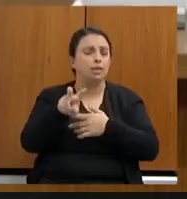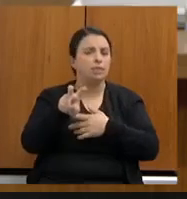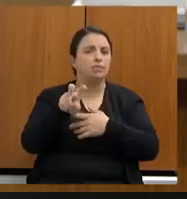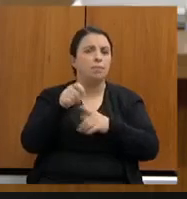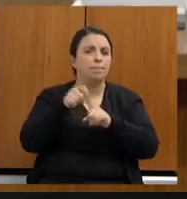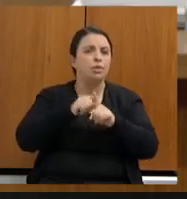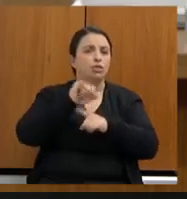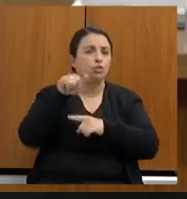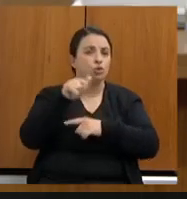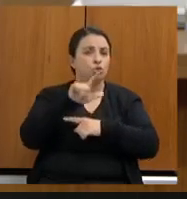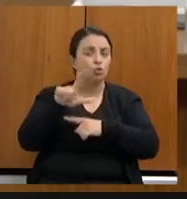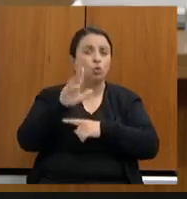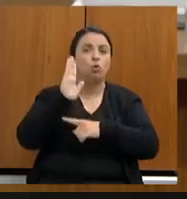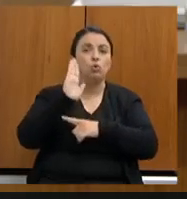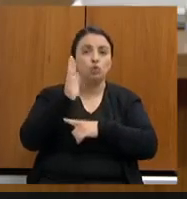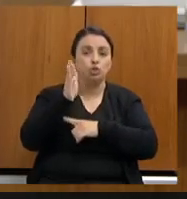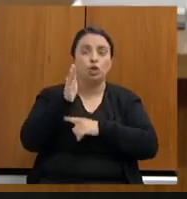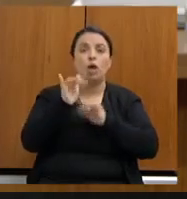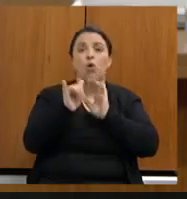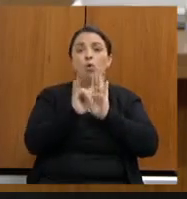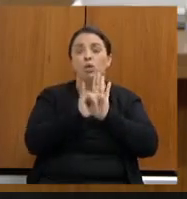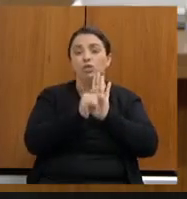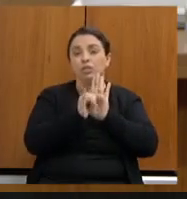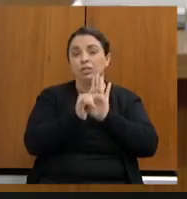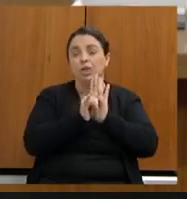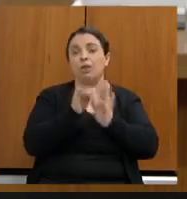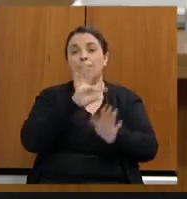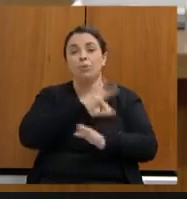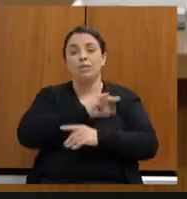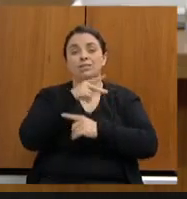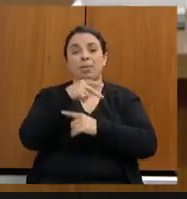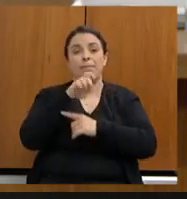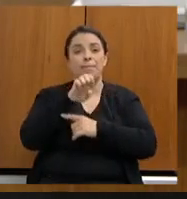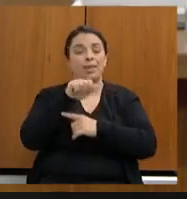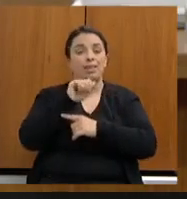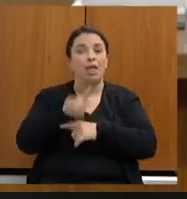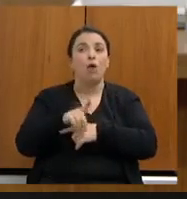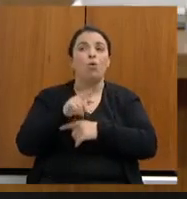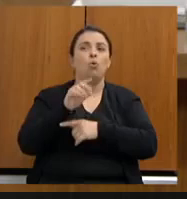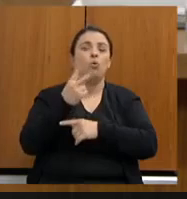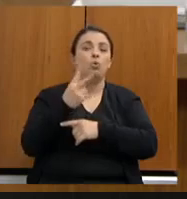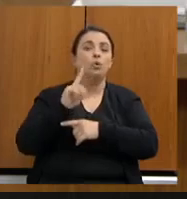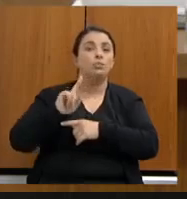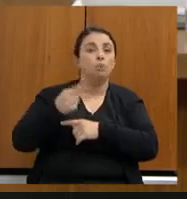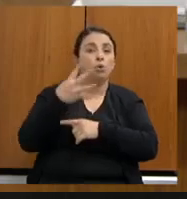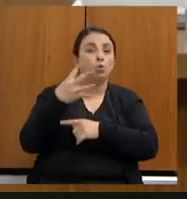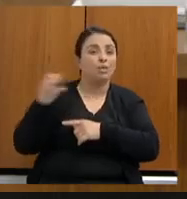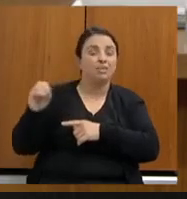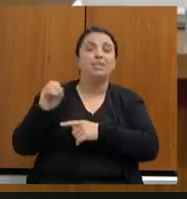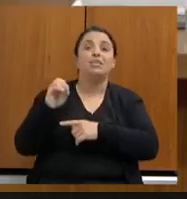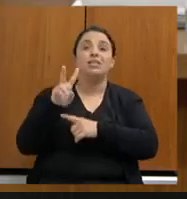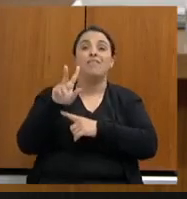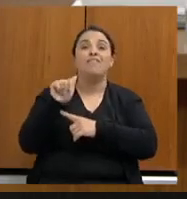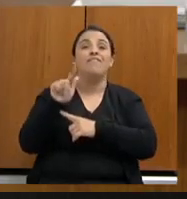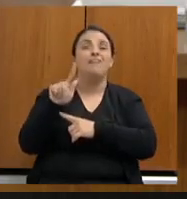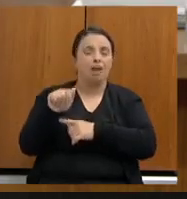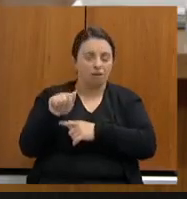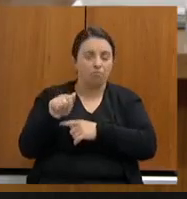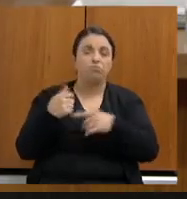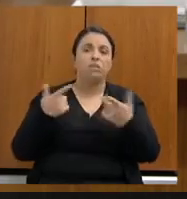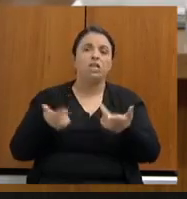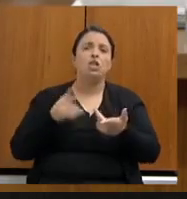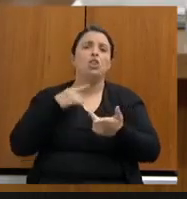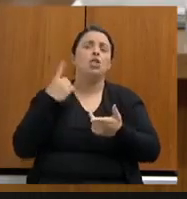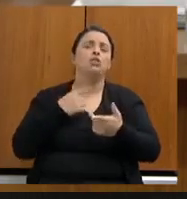de julho já esteja saindo o edital da Polícia penal com mais de 2.400 vagas e nós estamos agora só discutindo